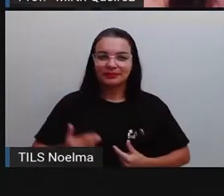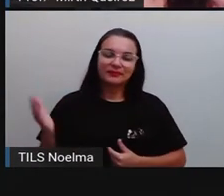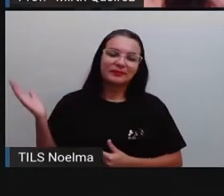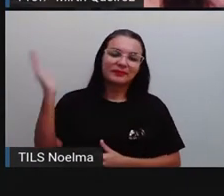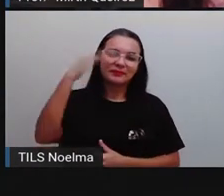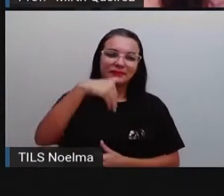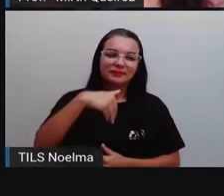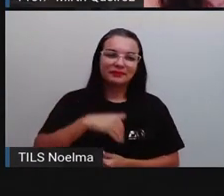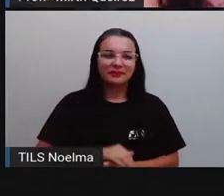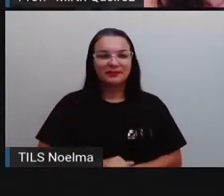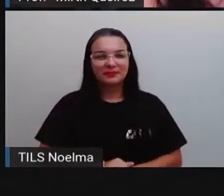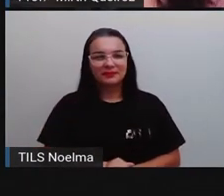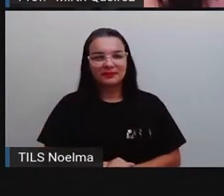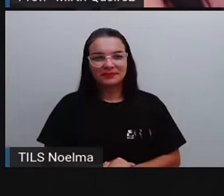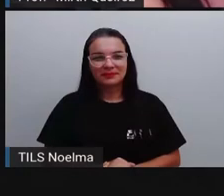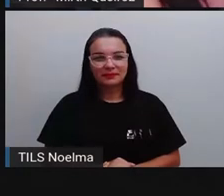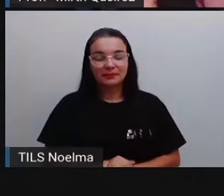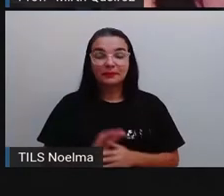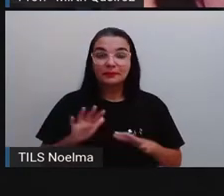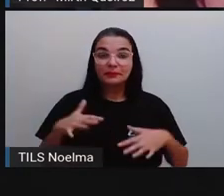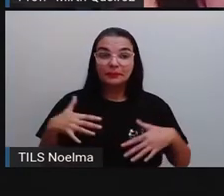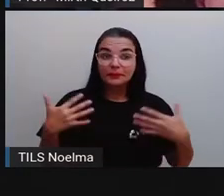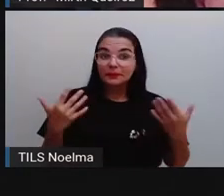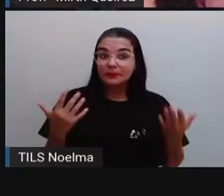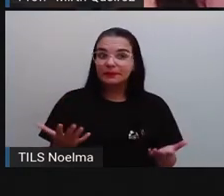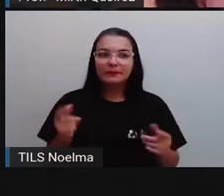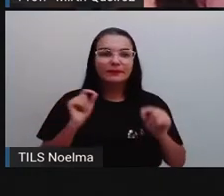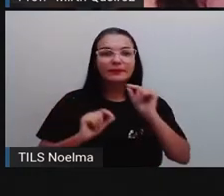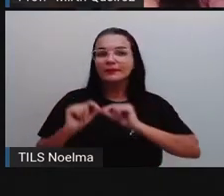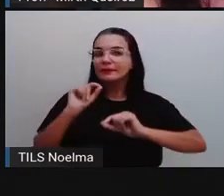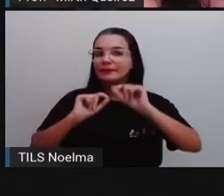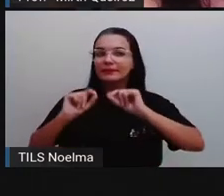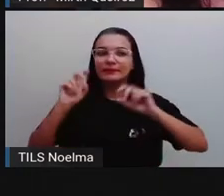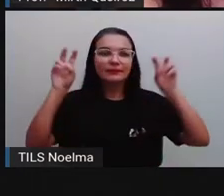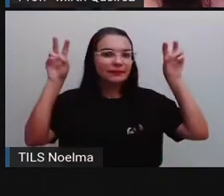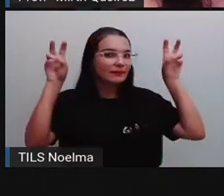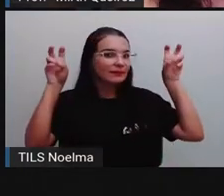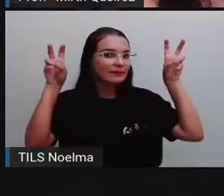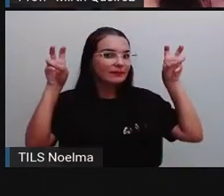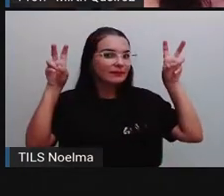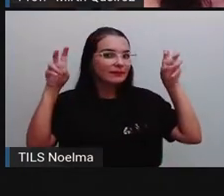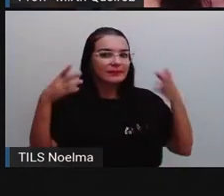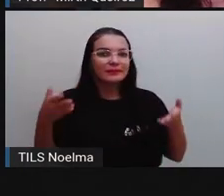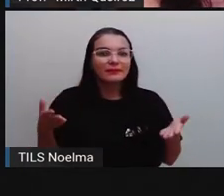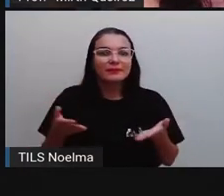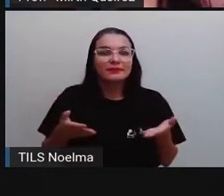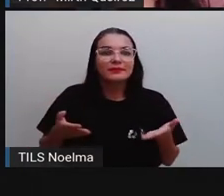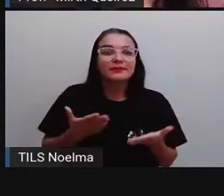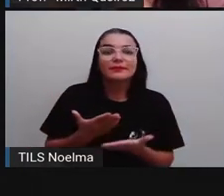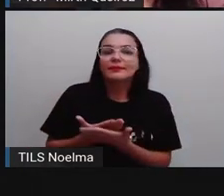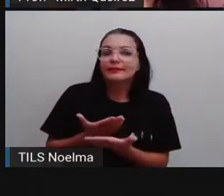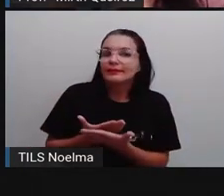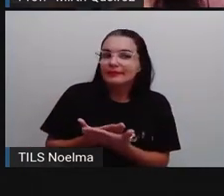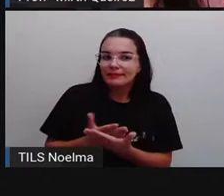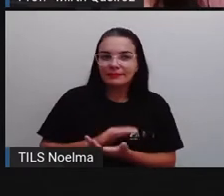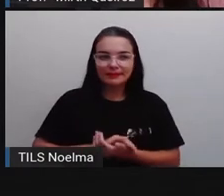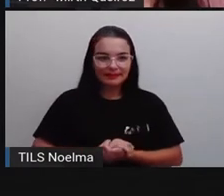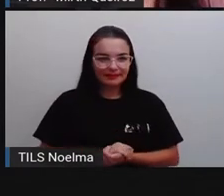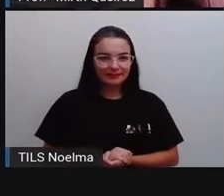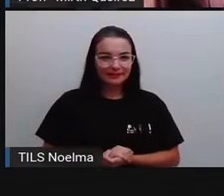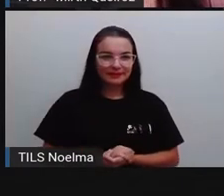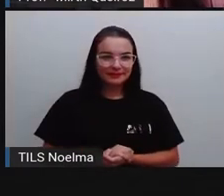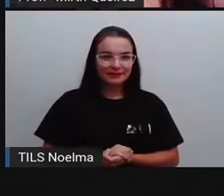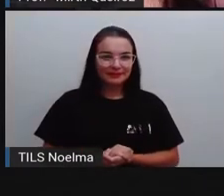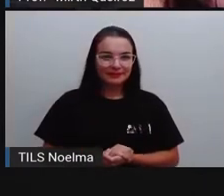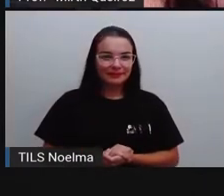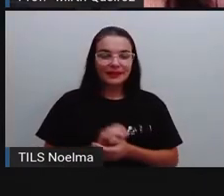aula? E aí, sobre o que vocês acham que nós iremos estudar hoje?